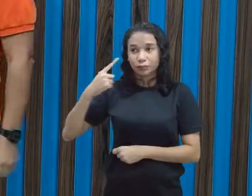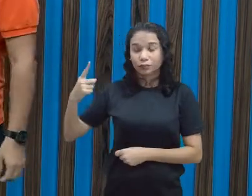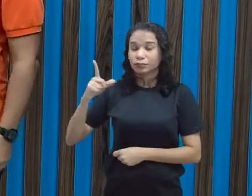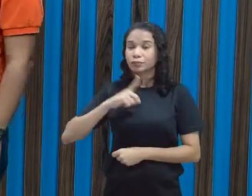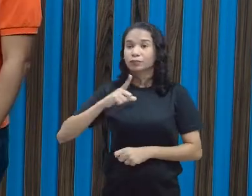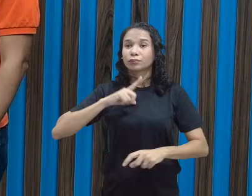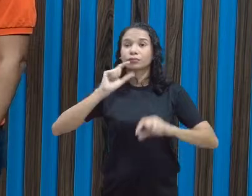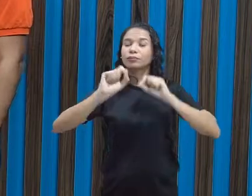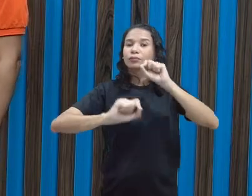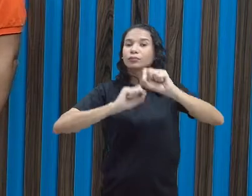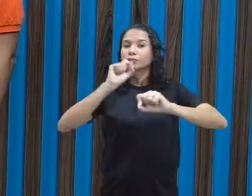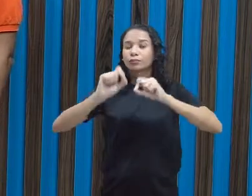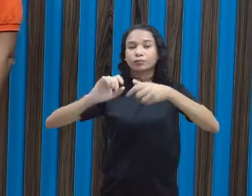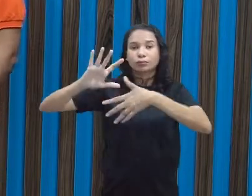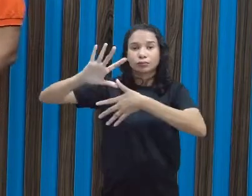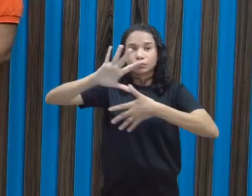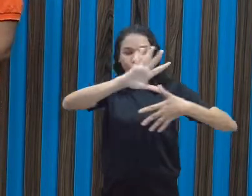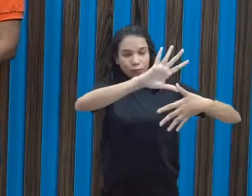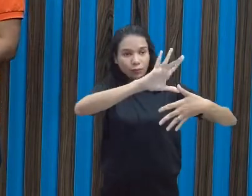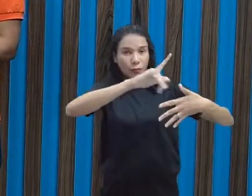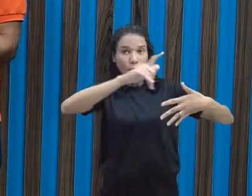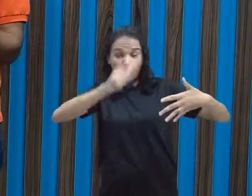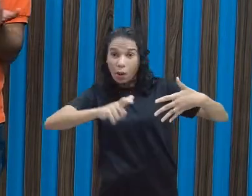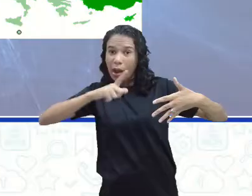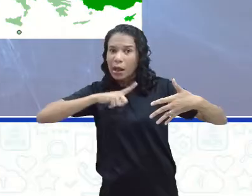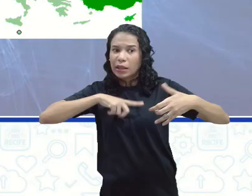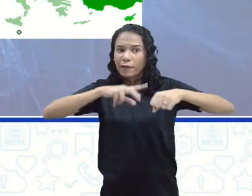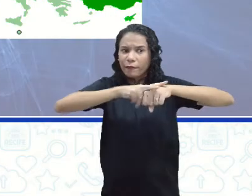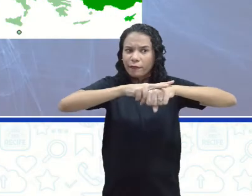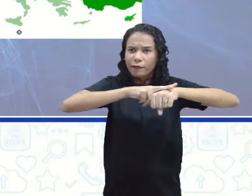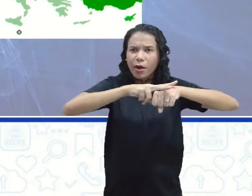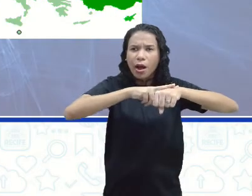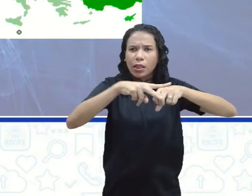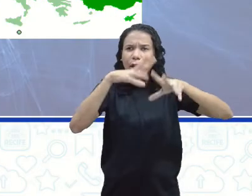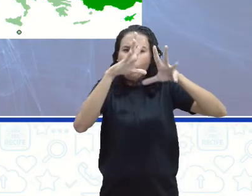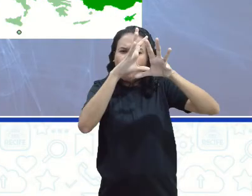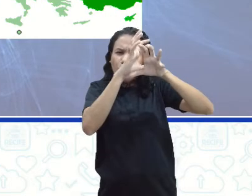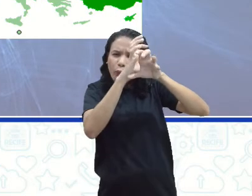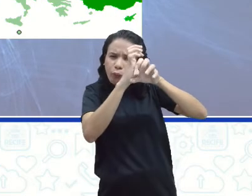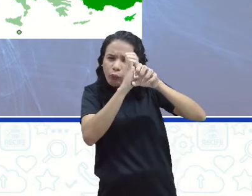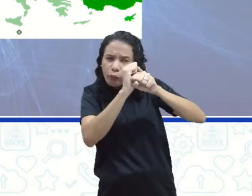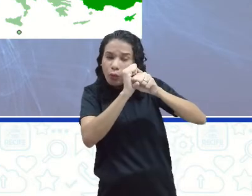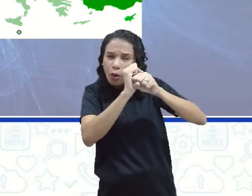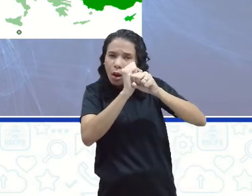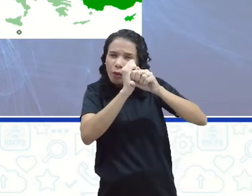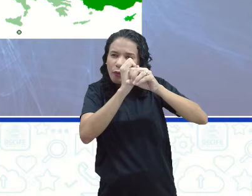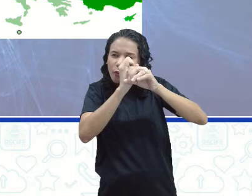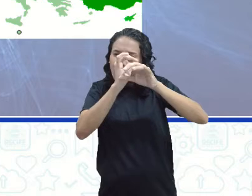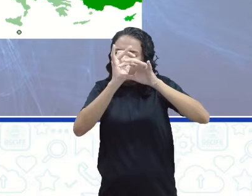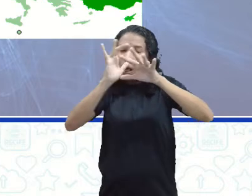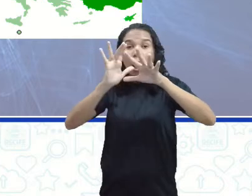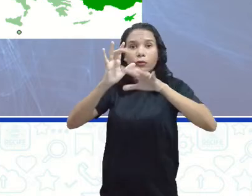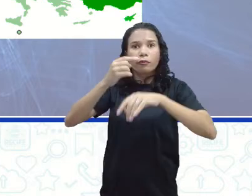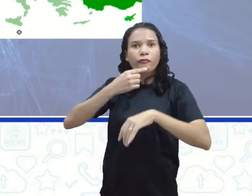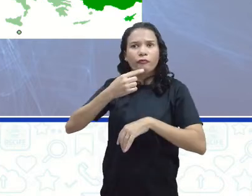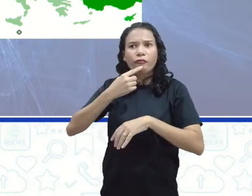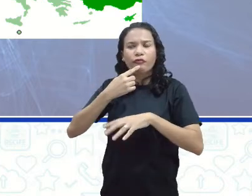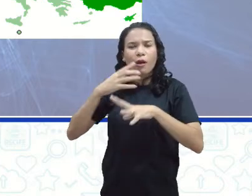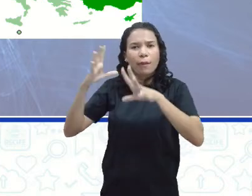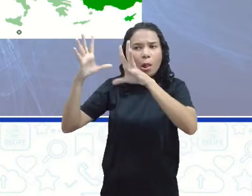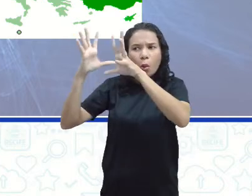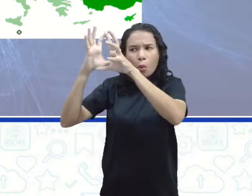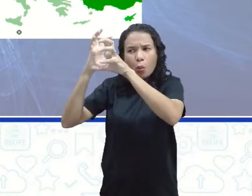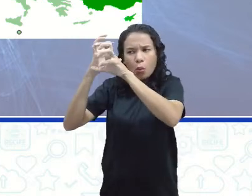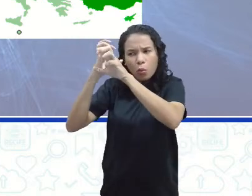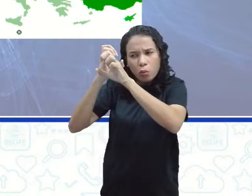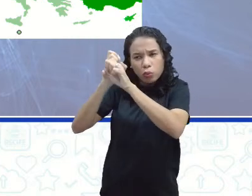a gente tem aqui no mapa lugares que estão mais esverdeados, lugares que estão mais avermelhados. E ao lado a